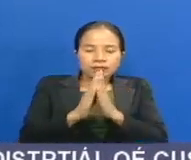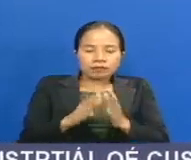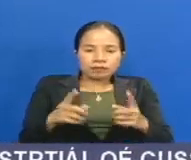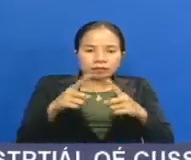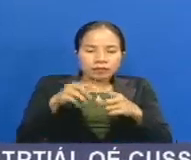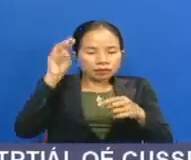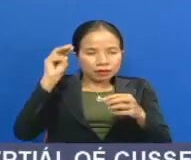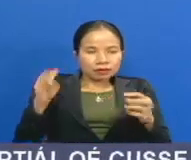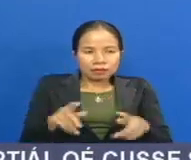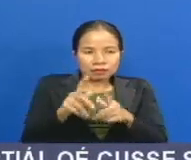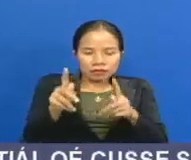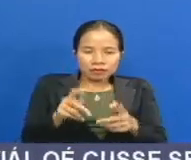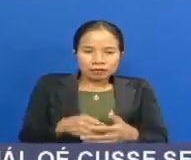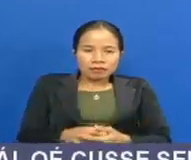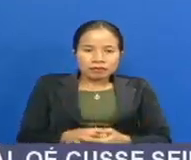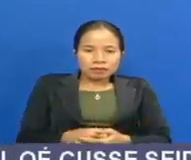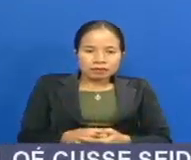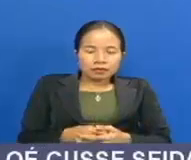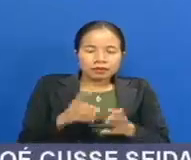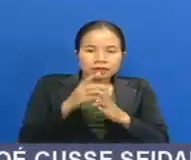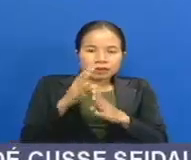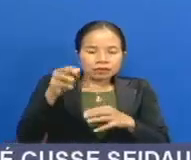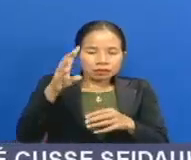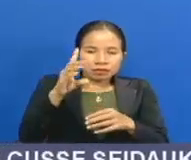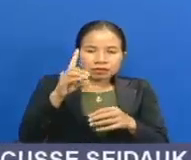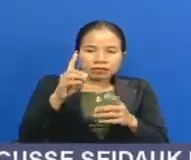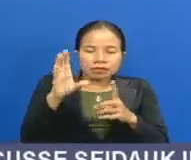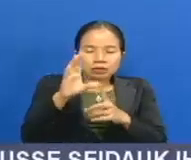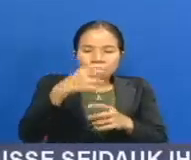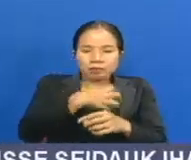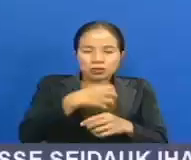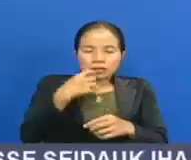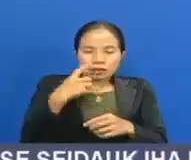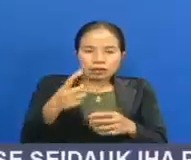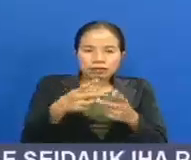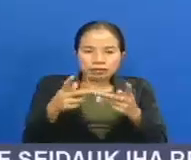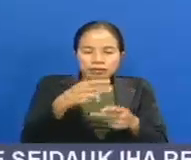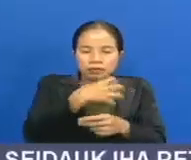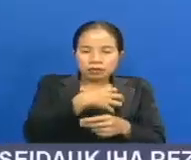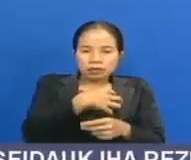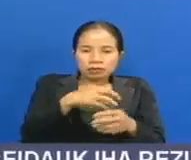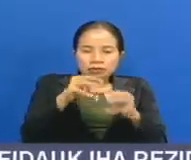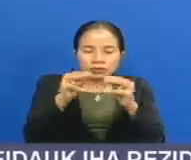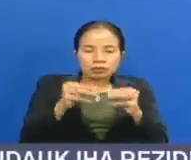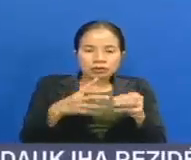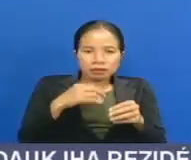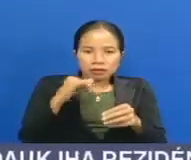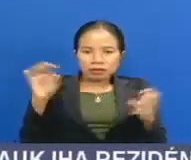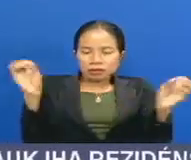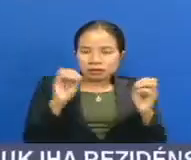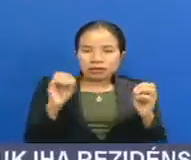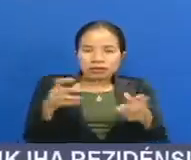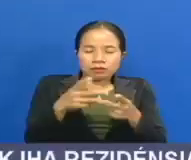para o Ministério Público. Inspetor Domingo Sarmento Gama argumenta. Areadores Polícia Trânsito Município de Ili, la iha